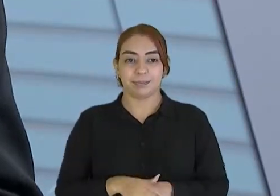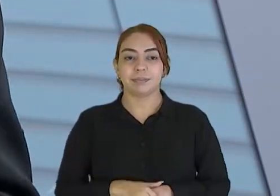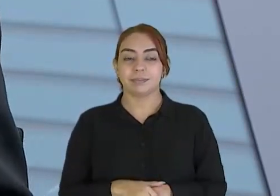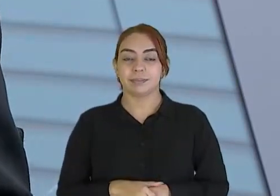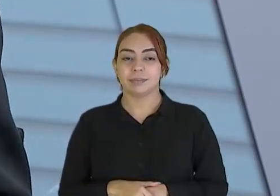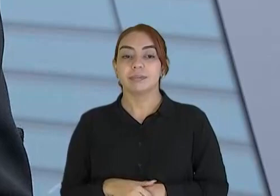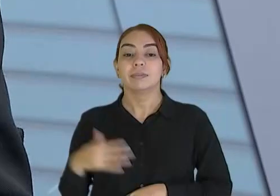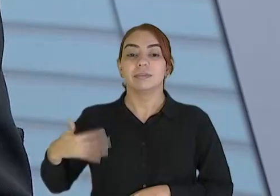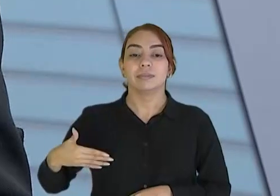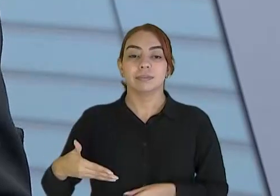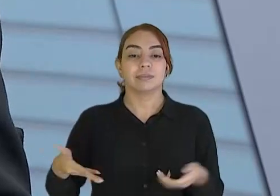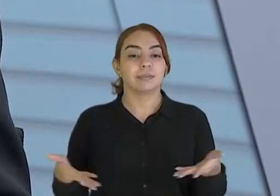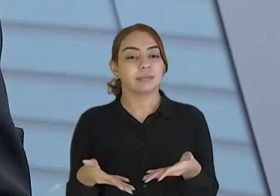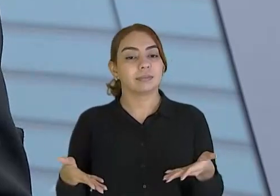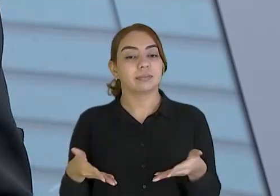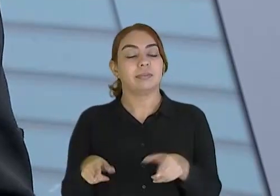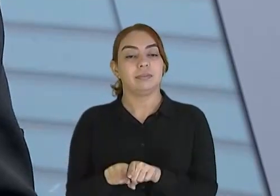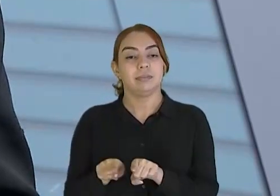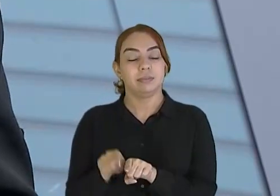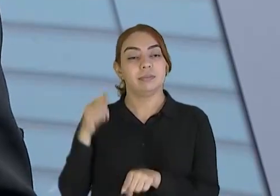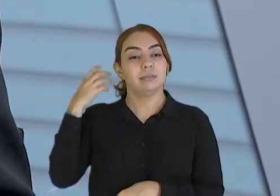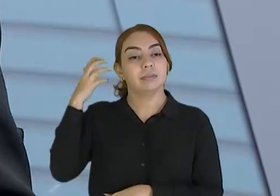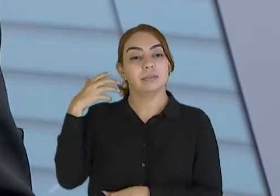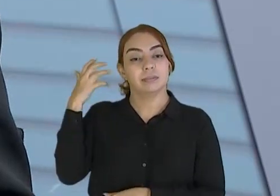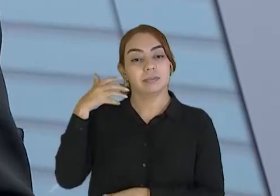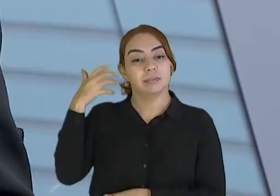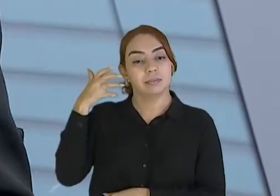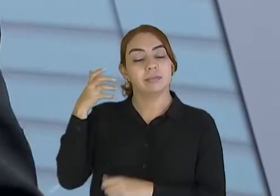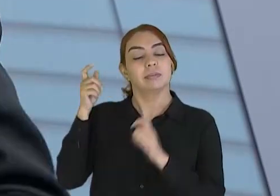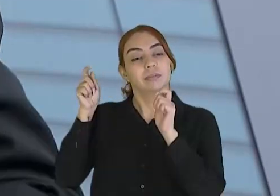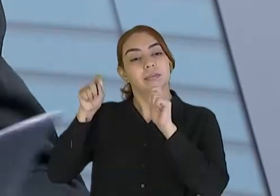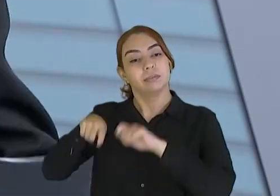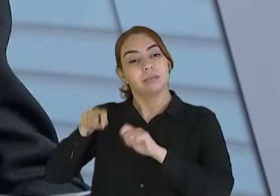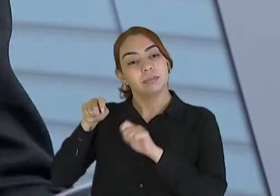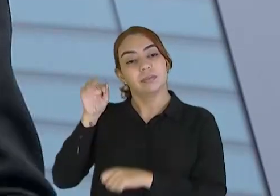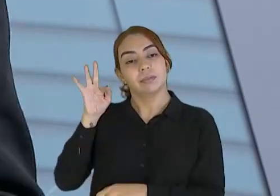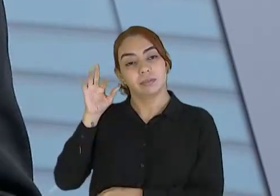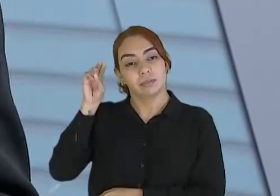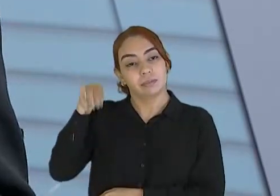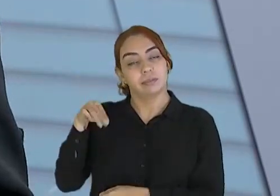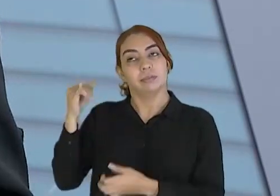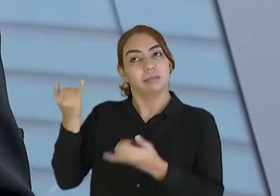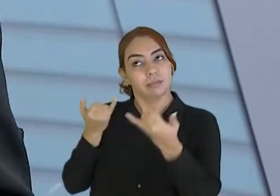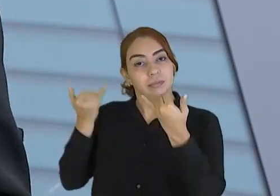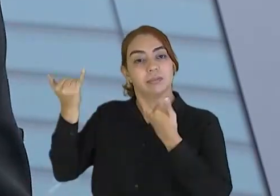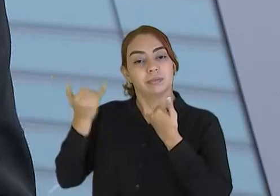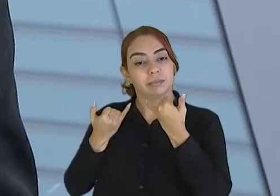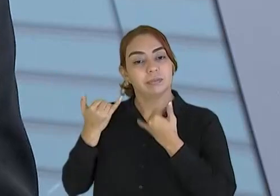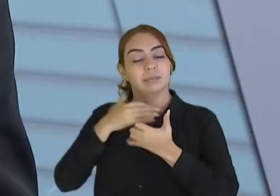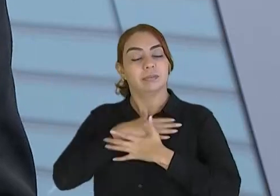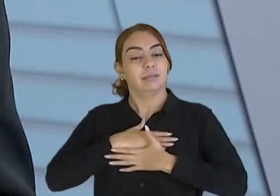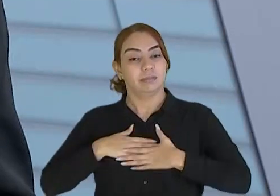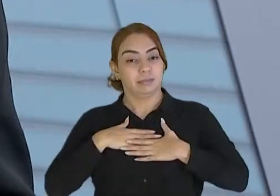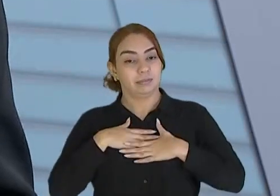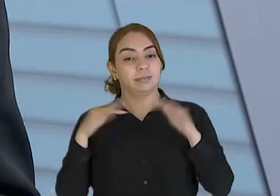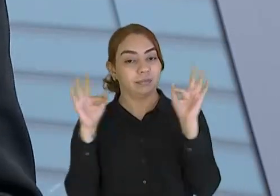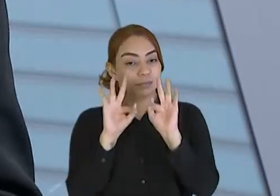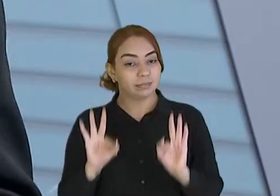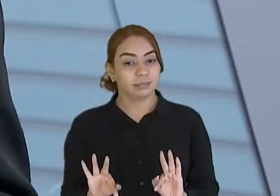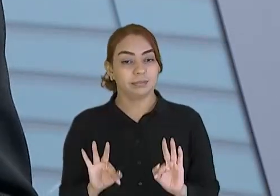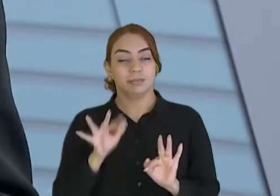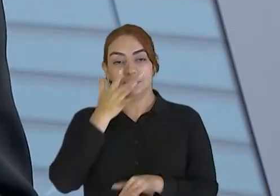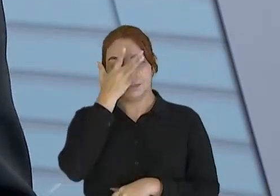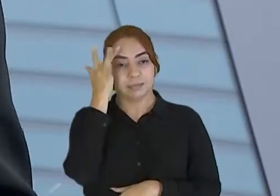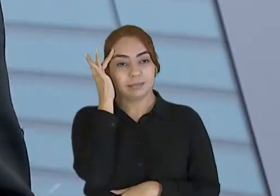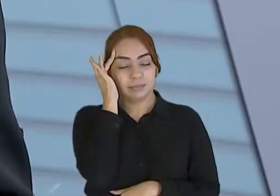confere o programa pelas ondas do rádio. Que bom, não é? Eu recebo muitas informações, muita alegria de pessoas que